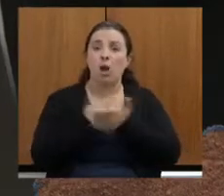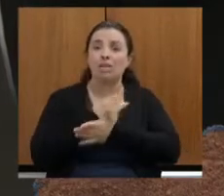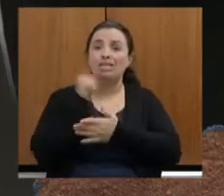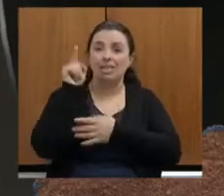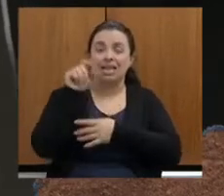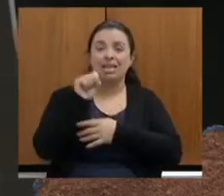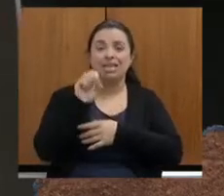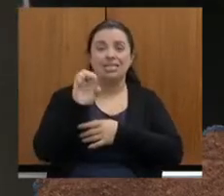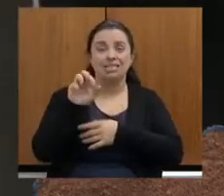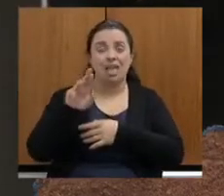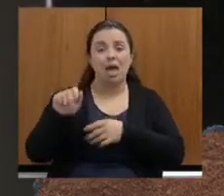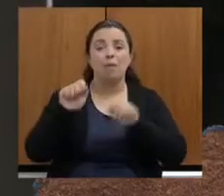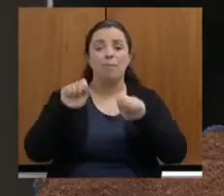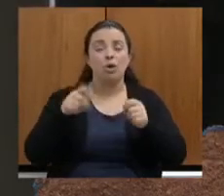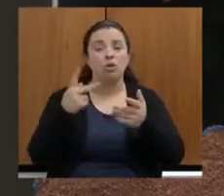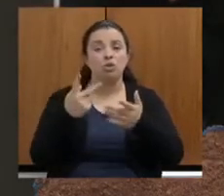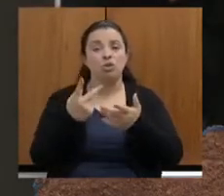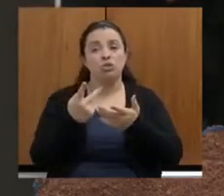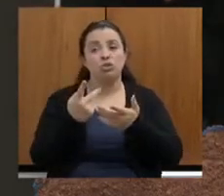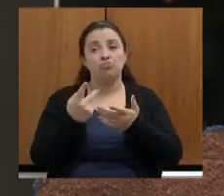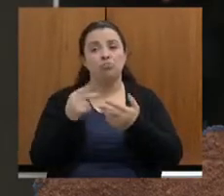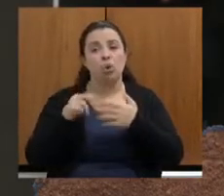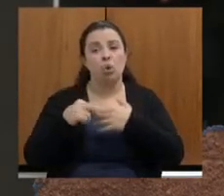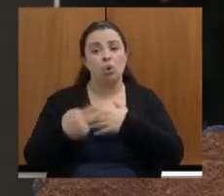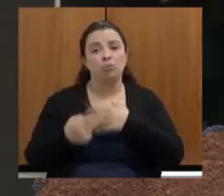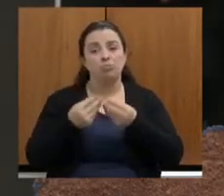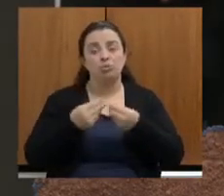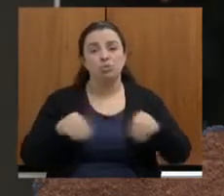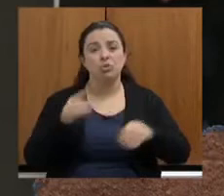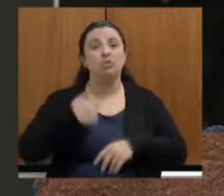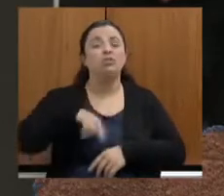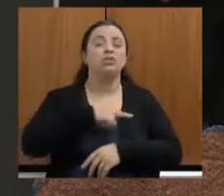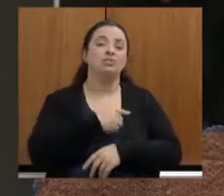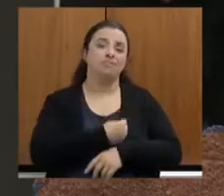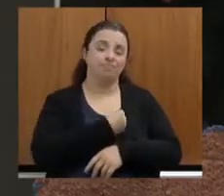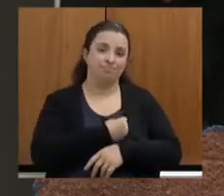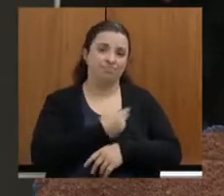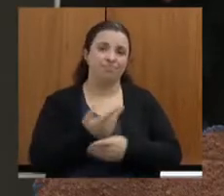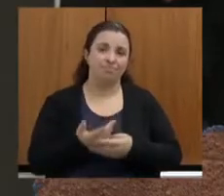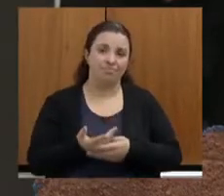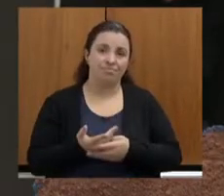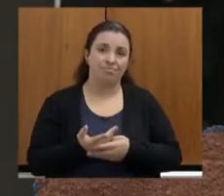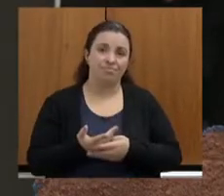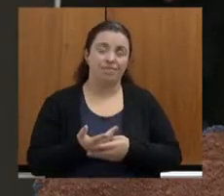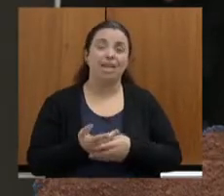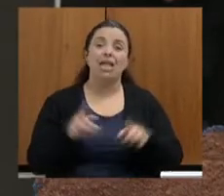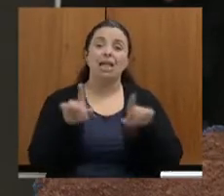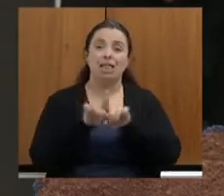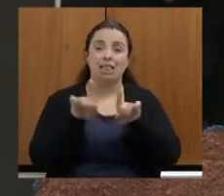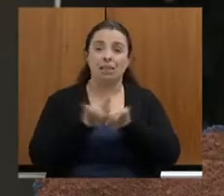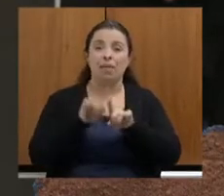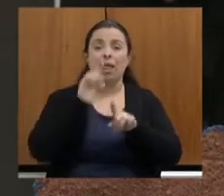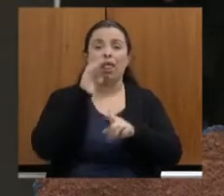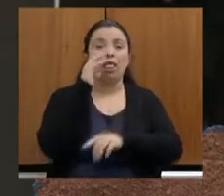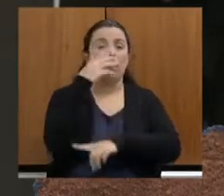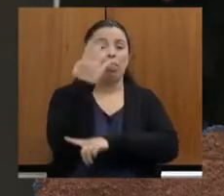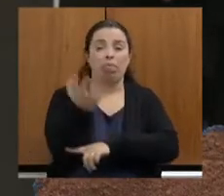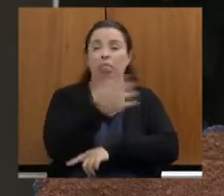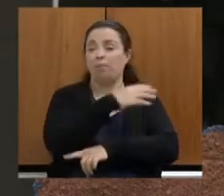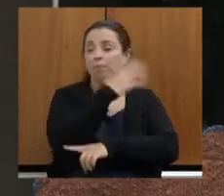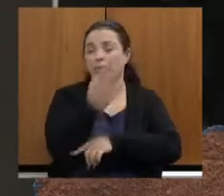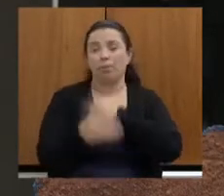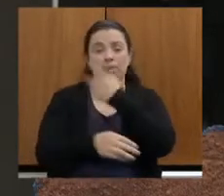nossas vidas além do desmatamento e de colocar várias espécies em risco de